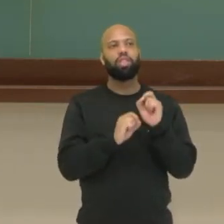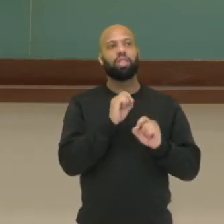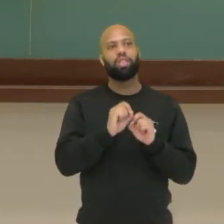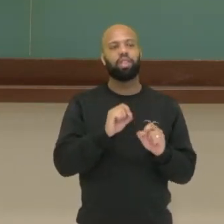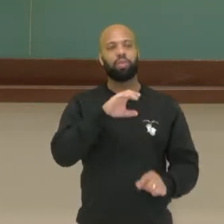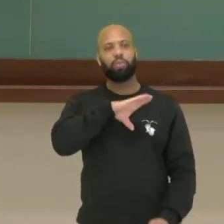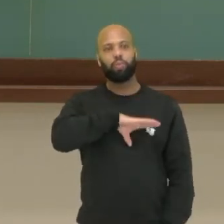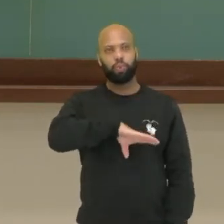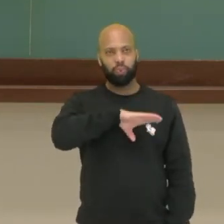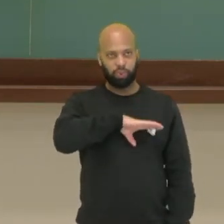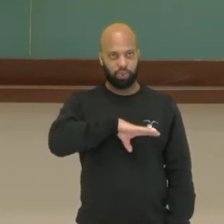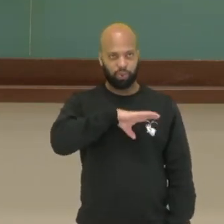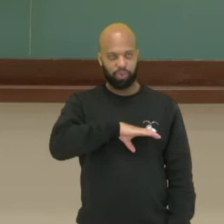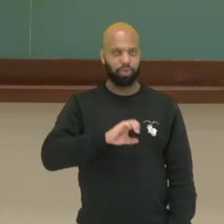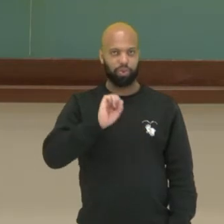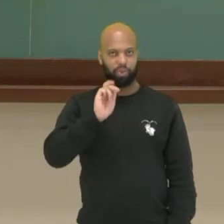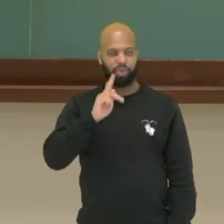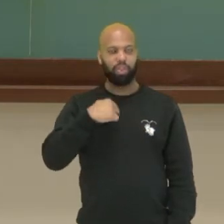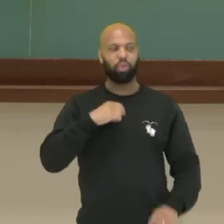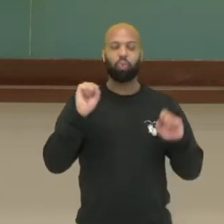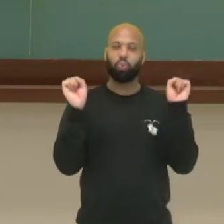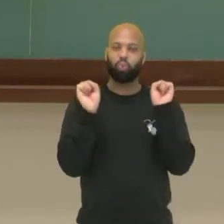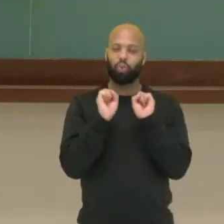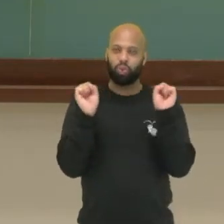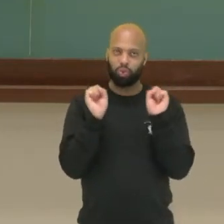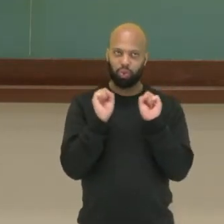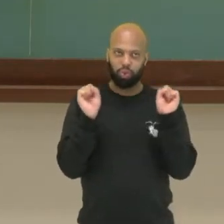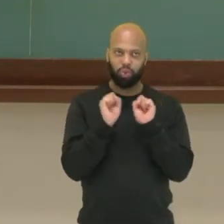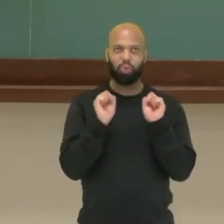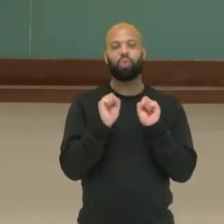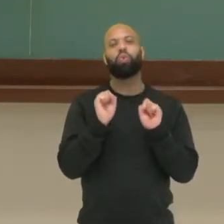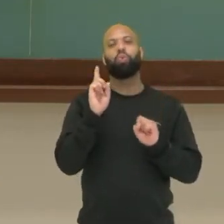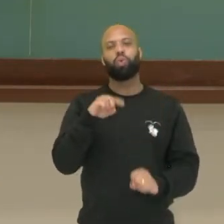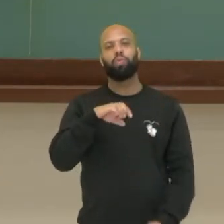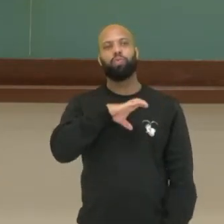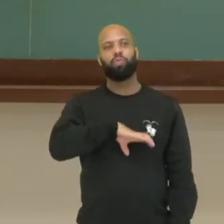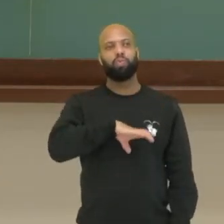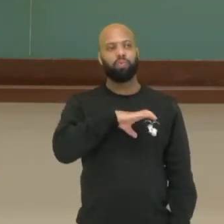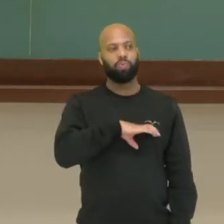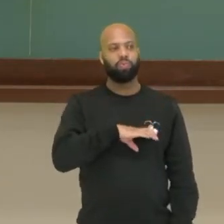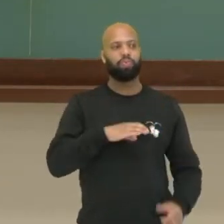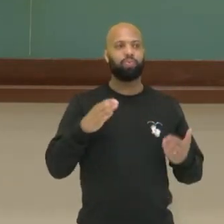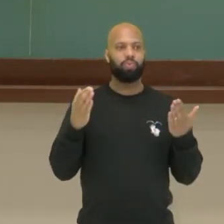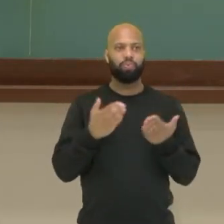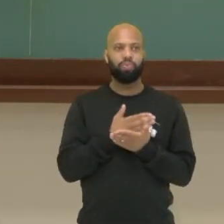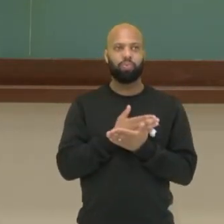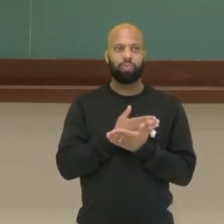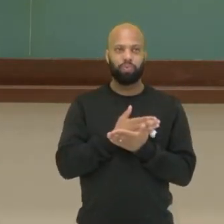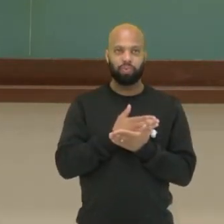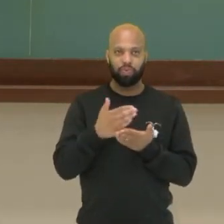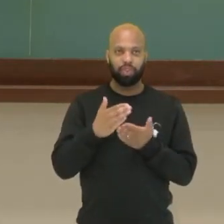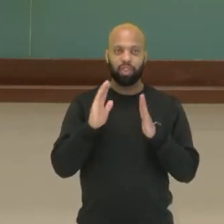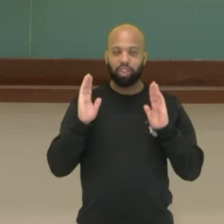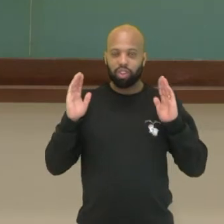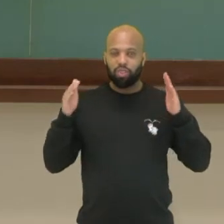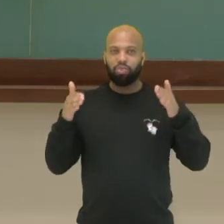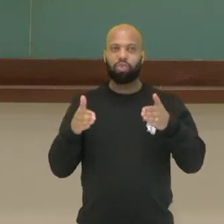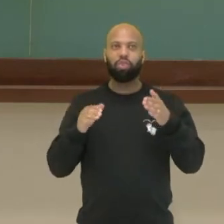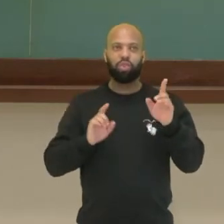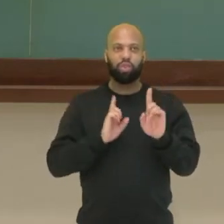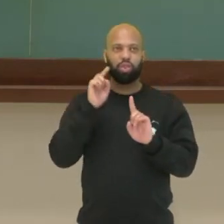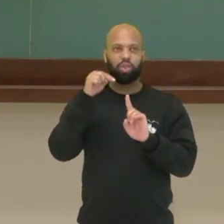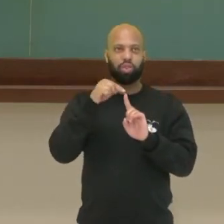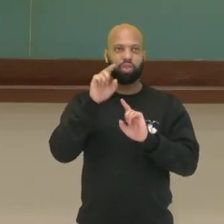língua portuguesa? Eu adoro, né? Nossa língua portuguesa. Vamos lá, então? Foco do objetivo do